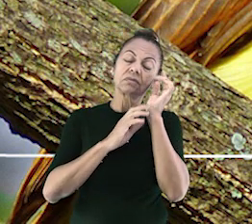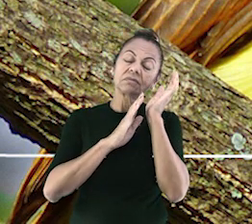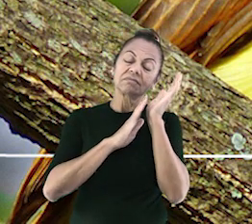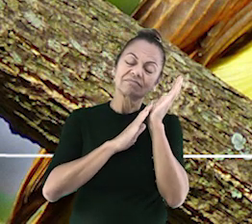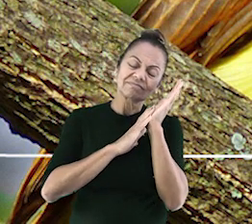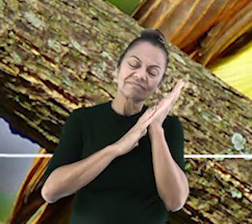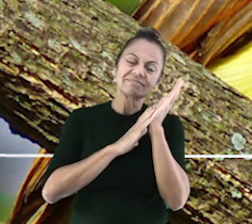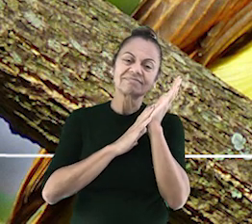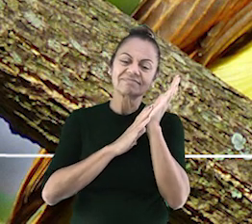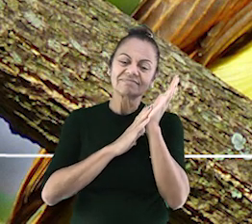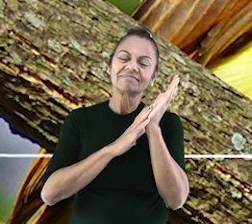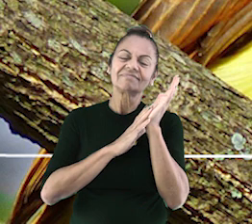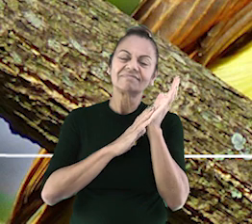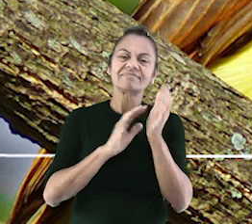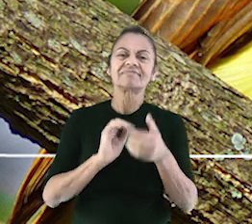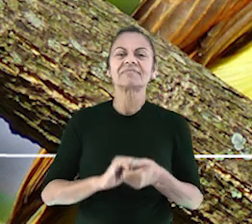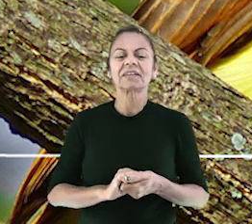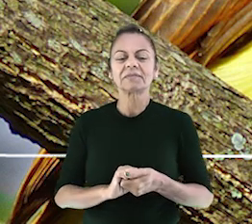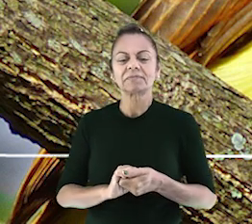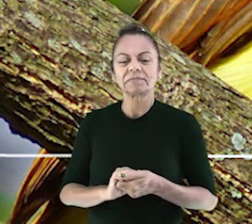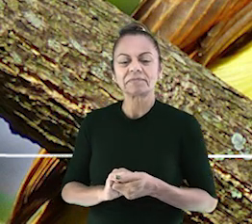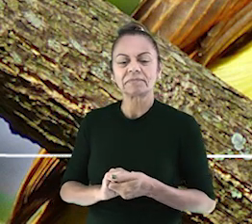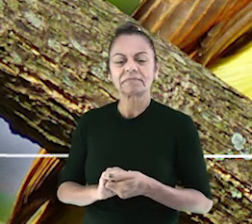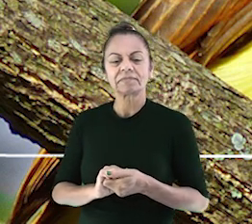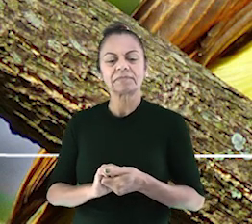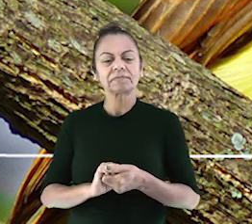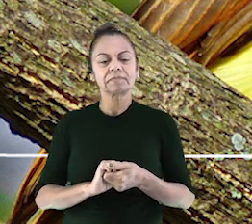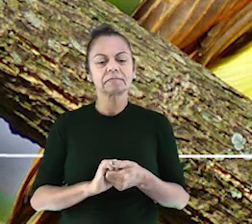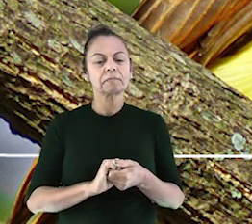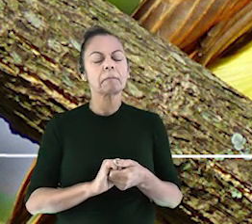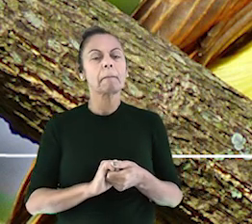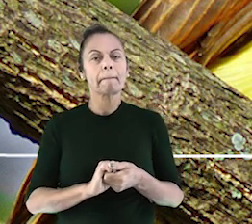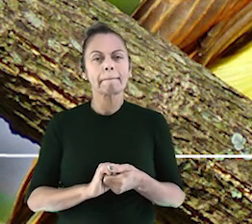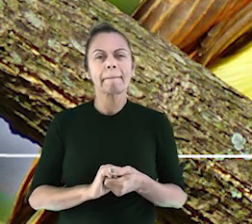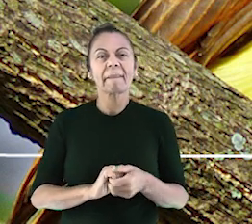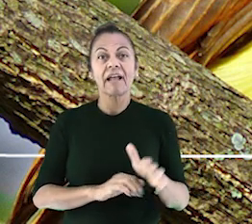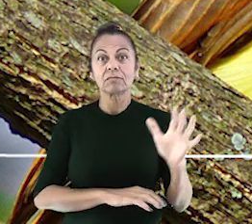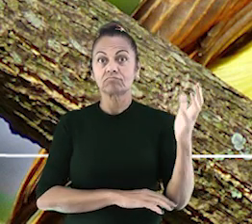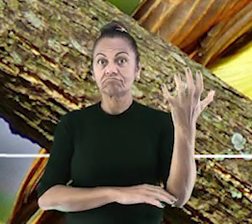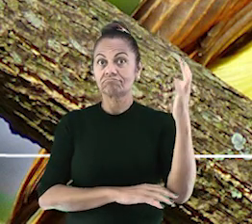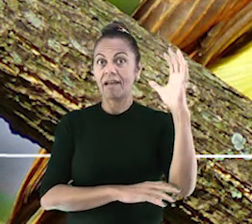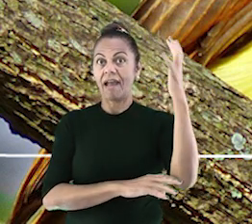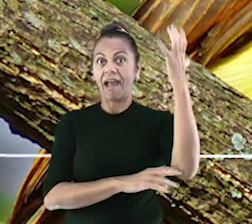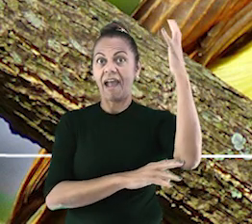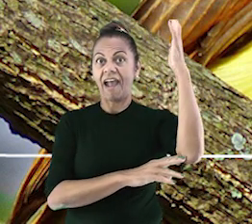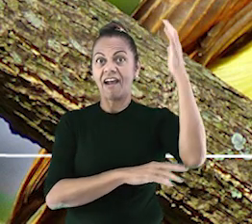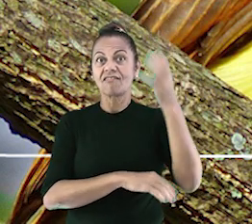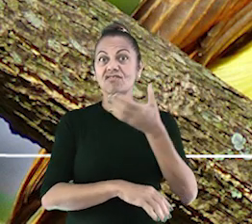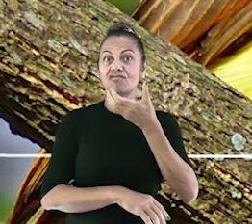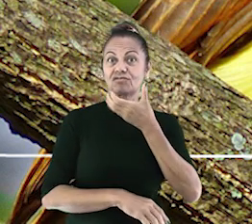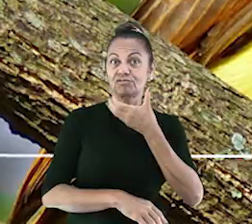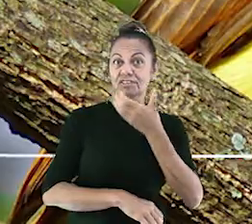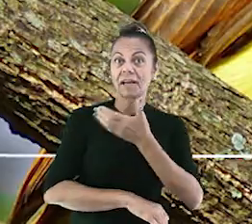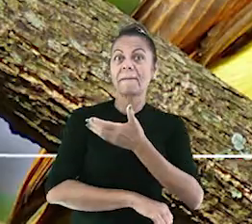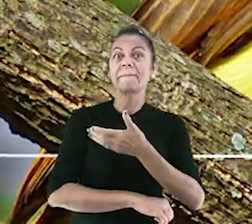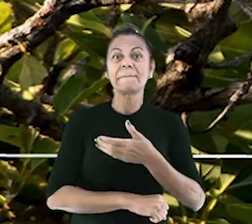sono e dormiu ali mesmo, naquele pé de manga.